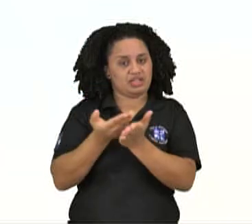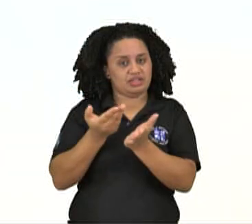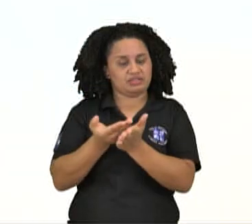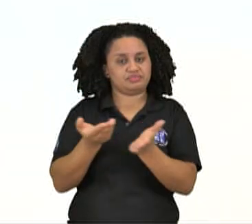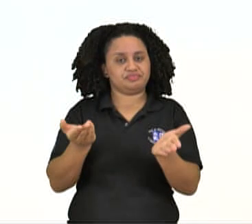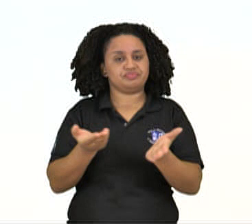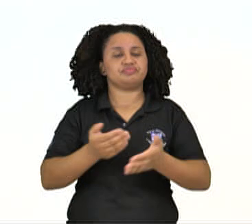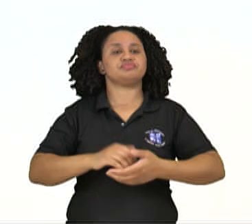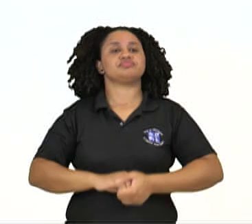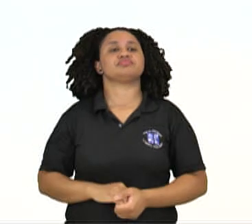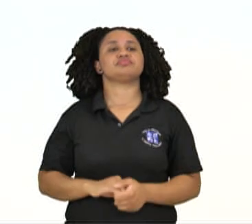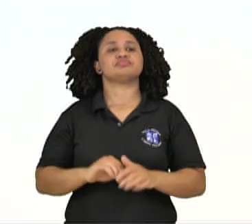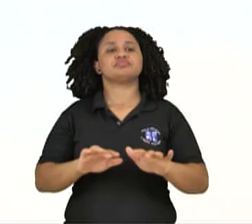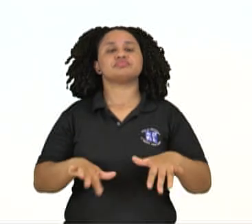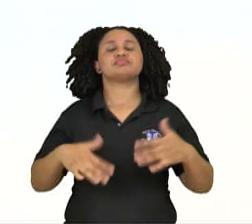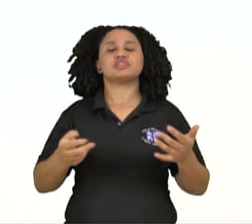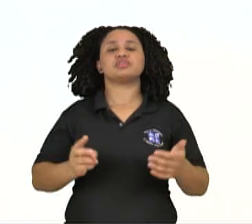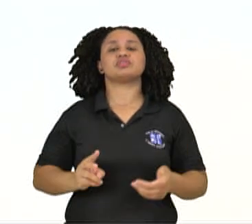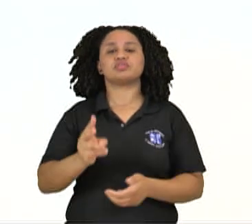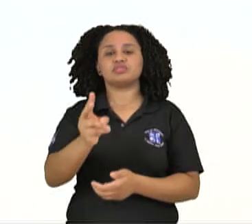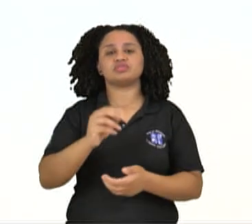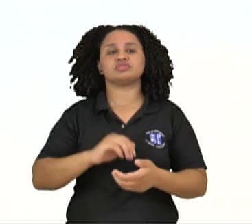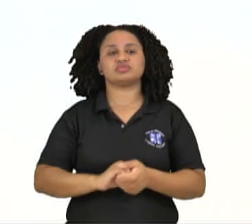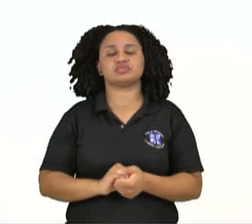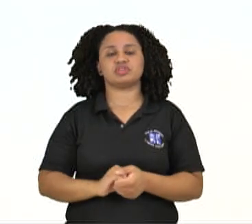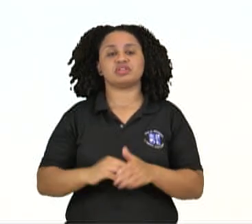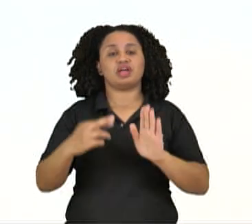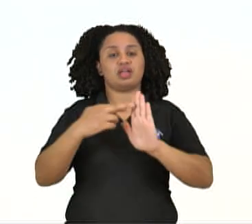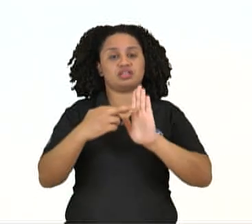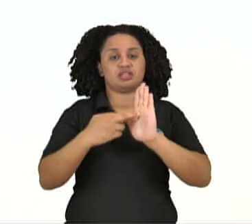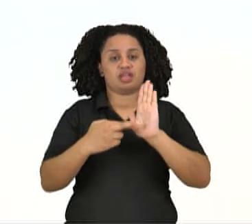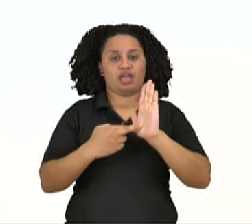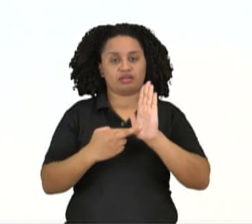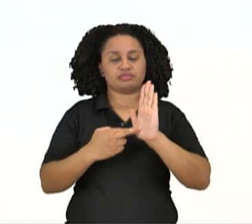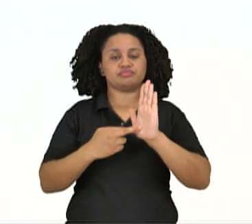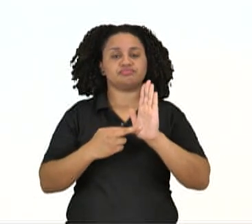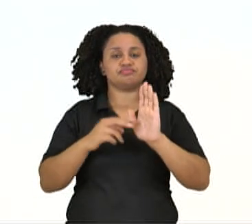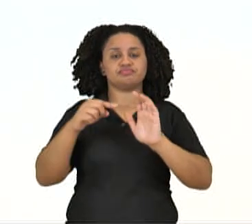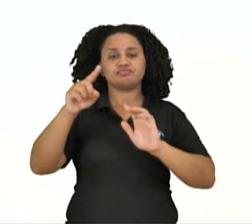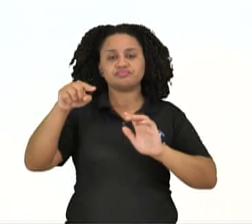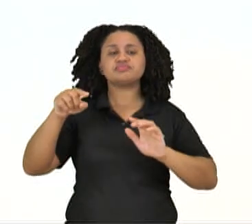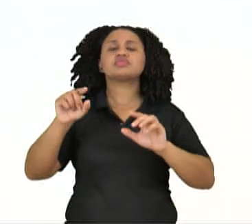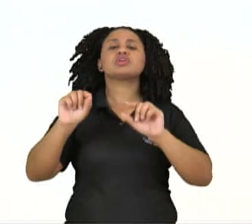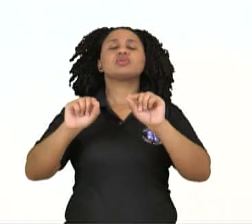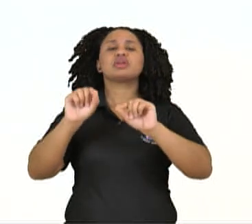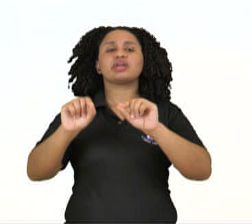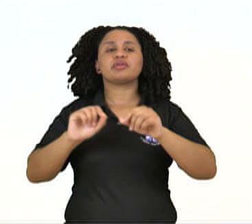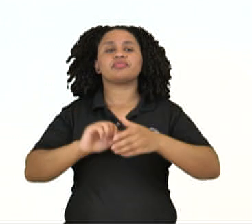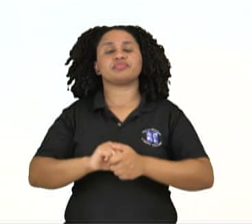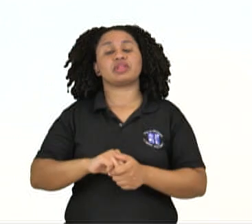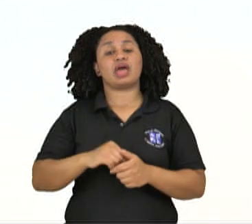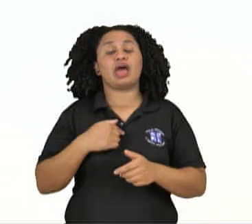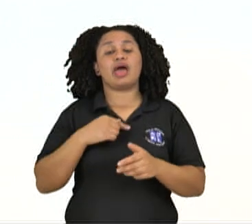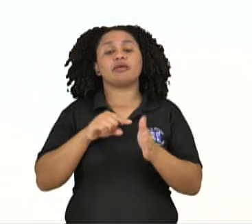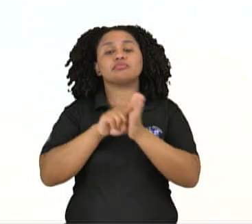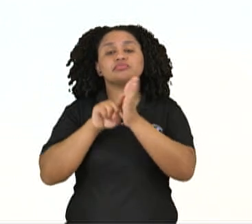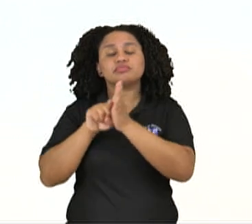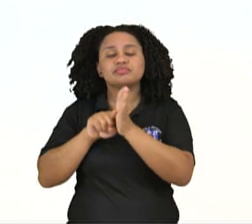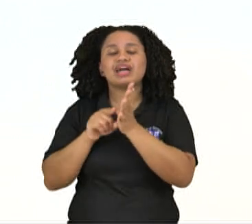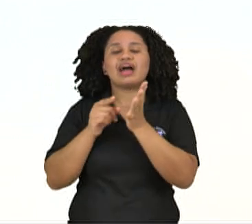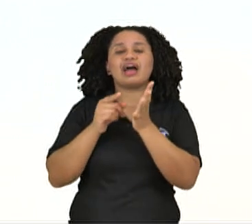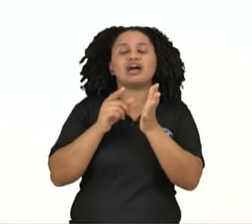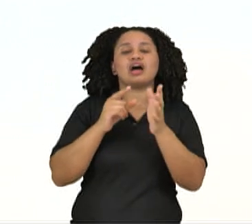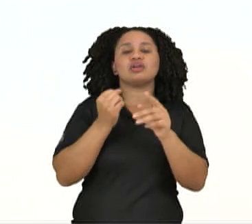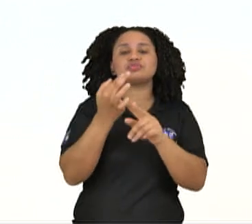Então, continuando a reflexão. Regras de acentuação gráfica. Uma dica é consultar gramáticas atualizadas